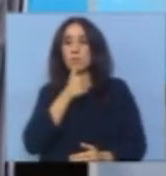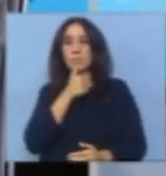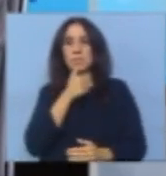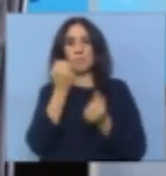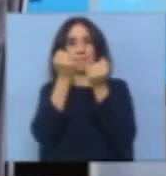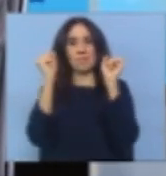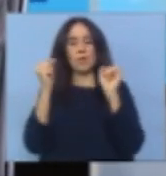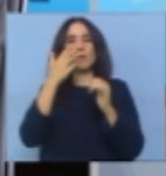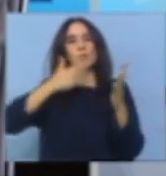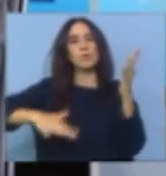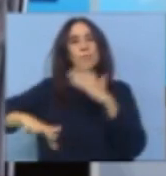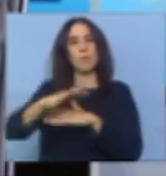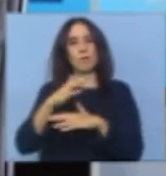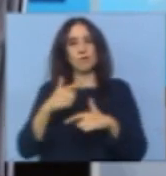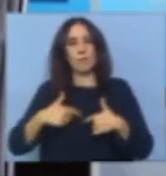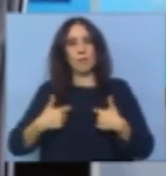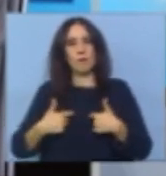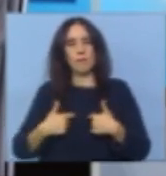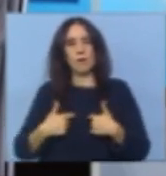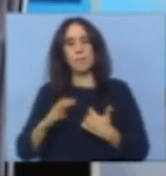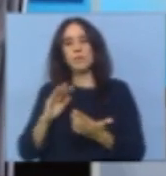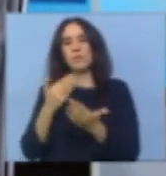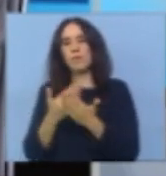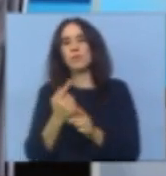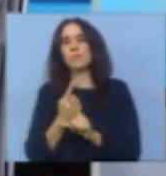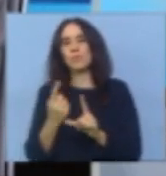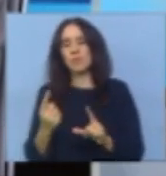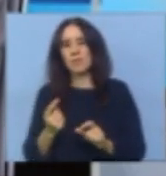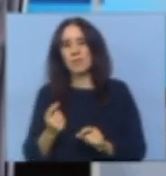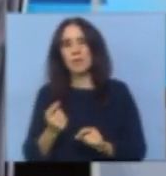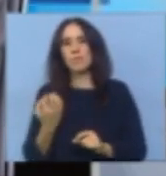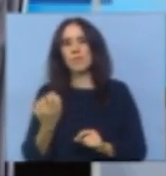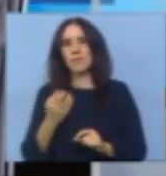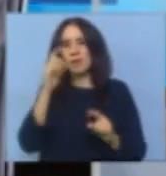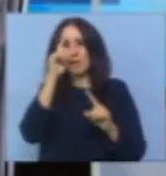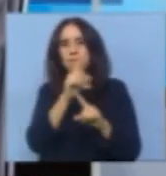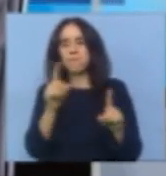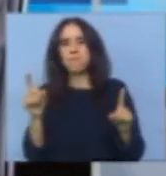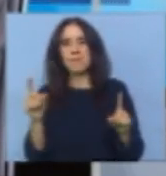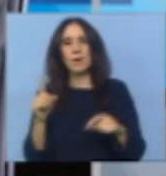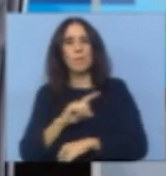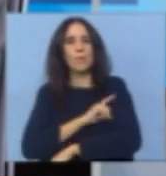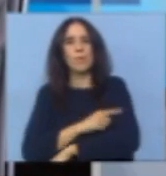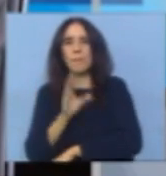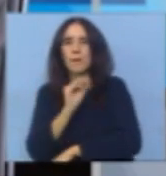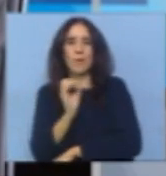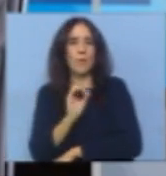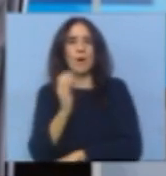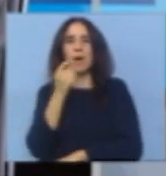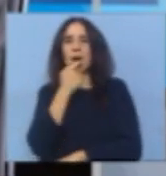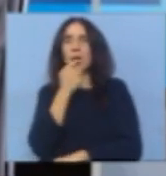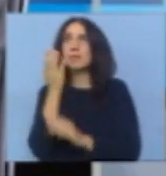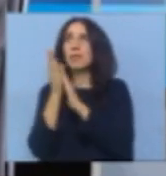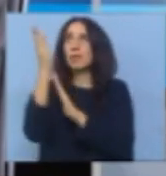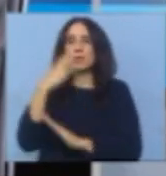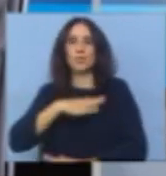dos próprios povos, mas o faz por quê? Porque reconhece que não há outro poder no mundo senão o de Deus.